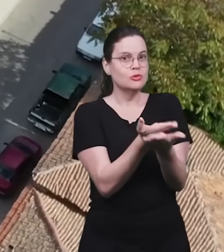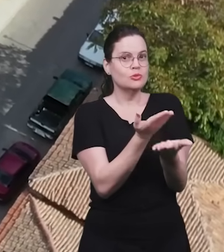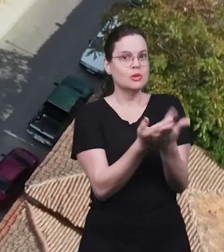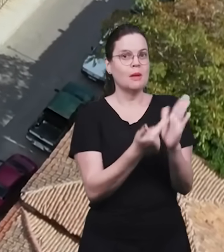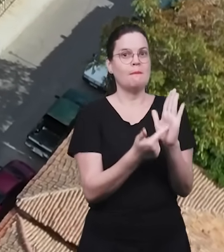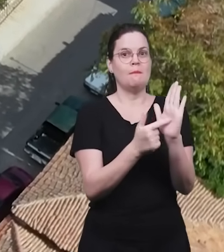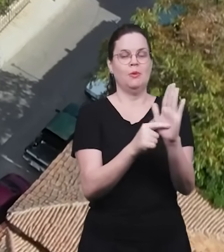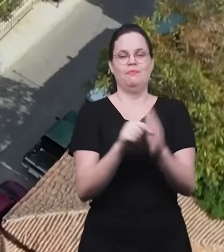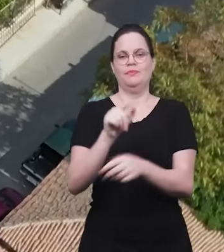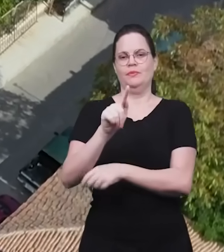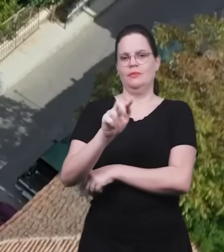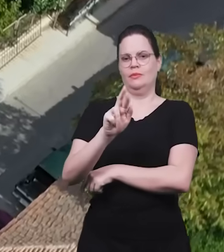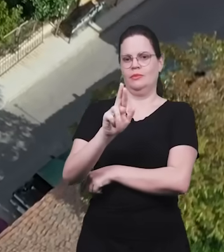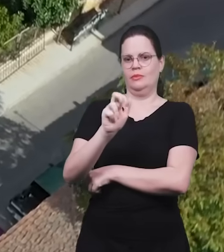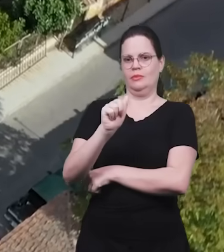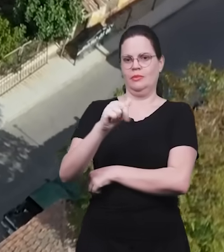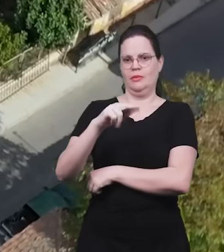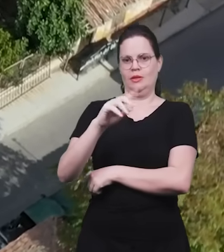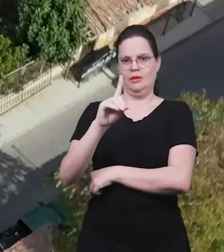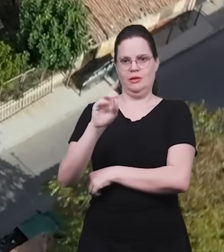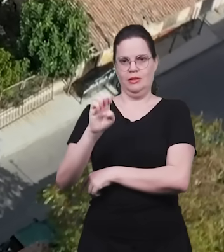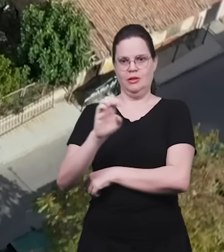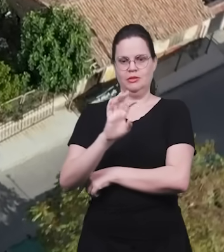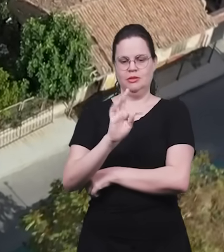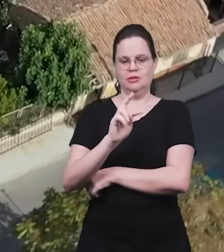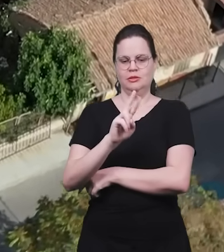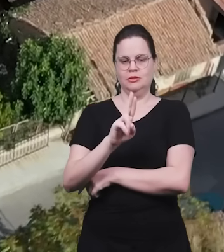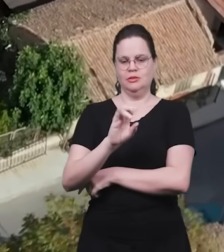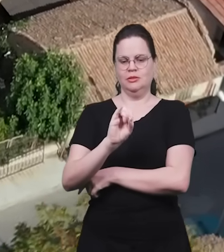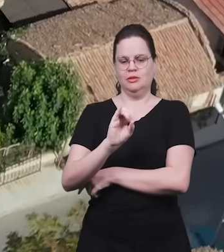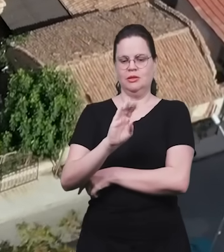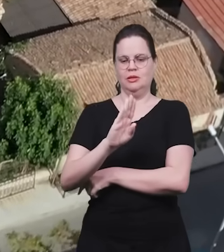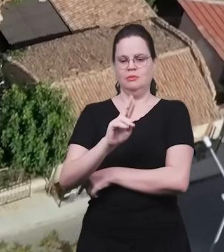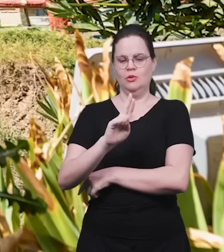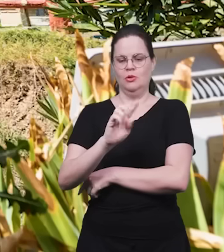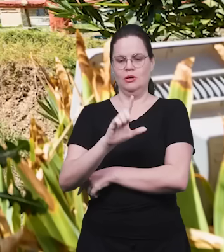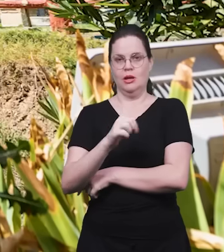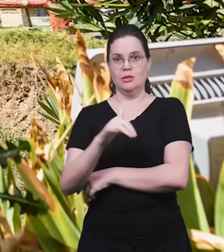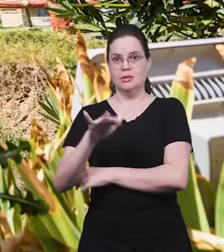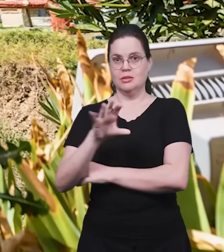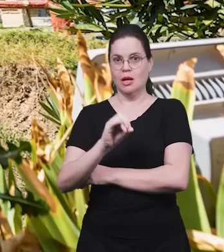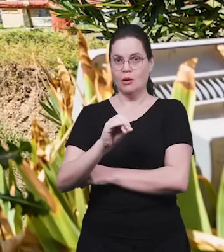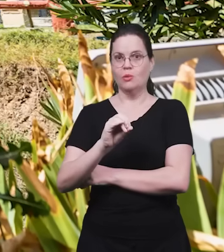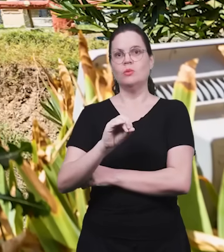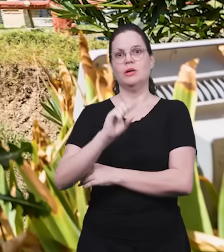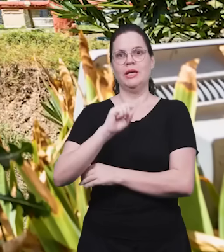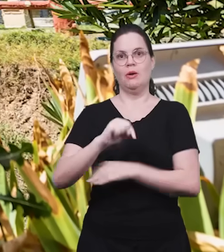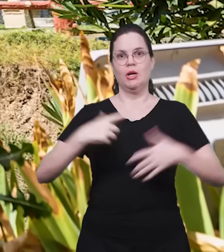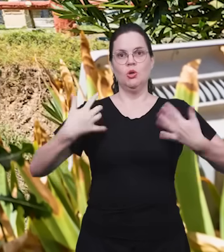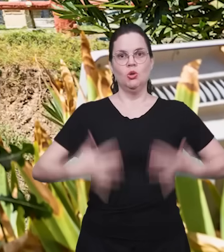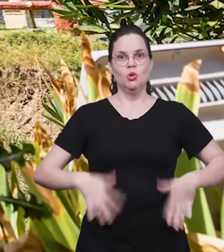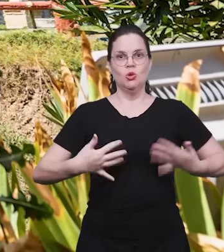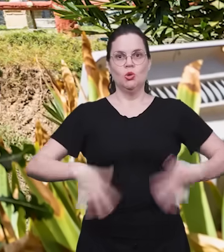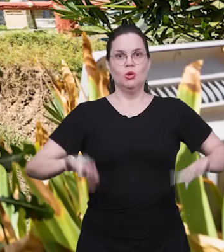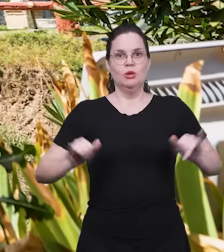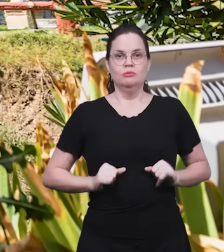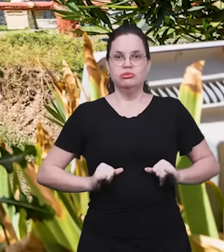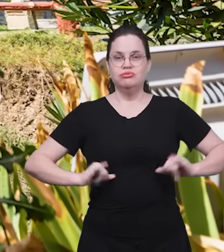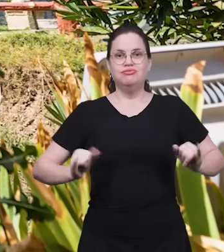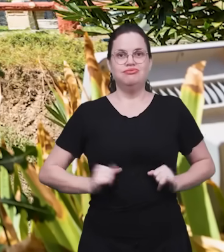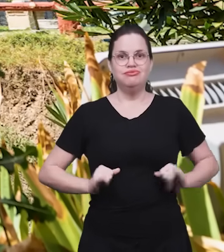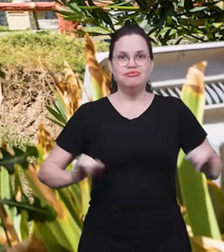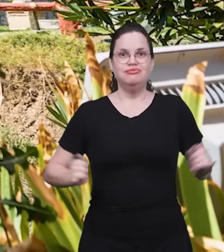a grande tribulação, que um dos pastores vai até mencionar alguma coisa sobre essa